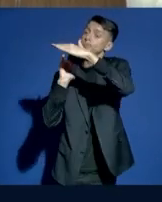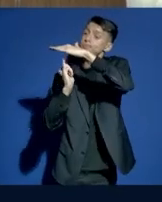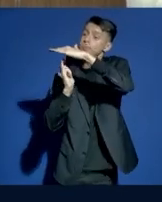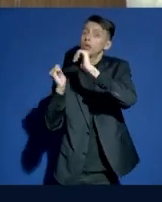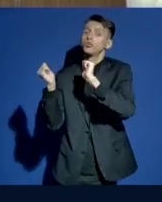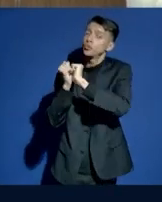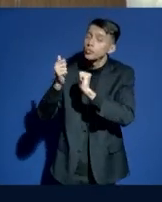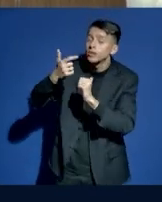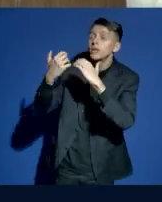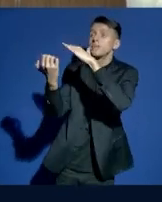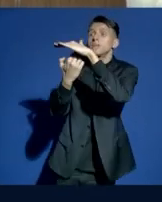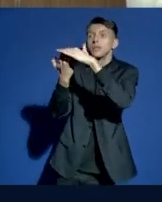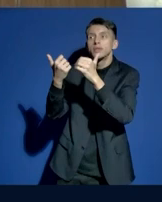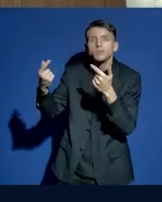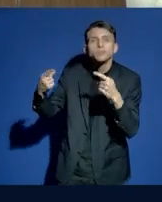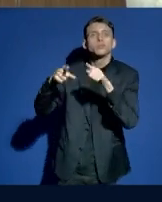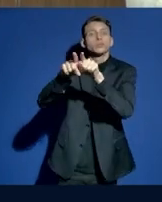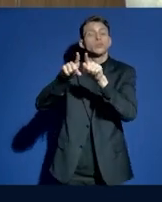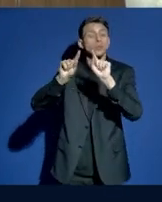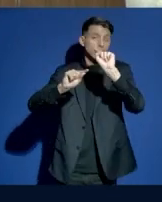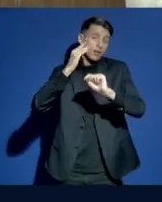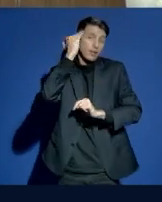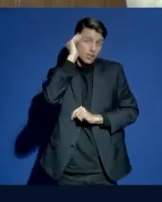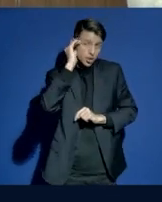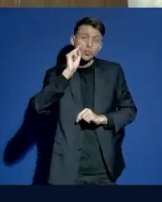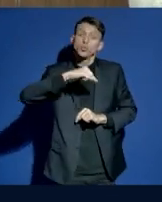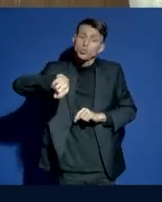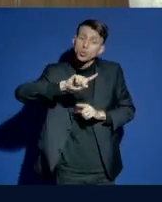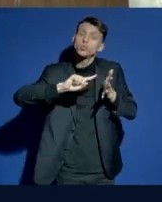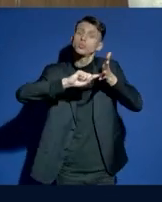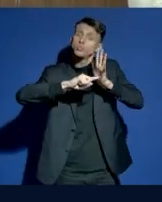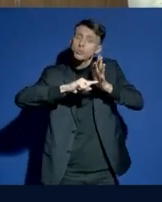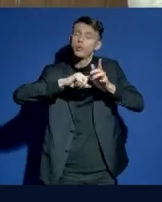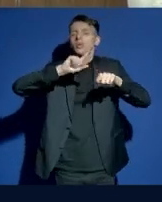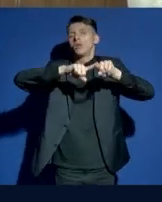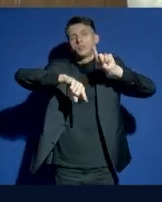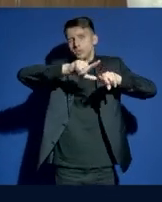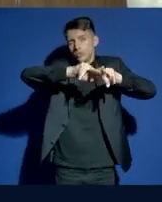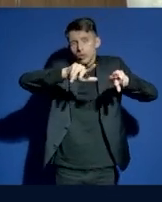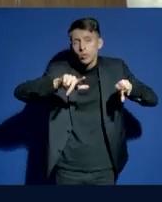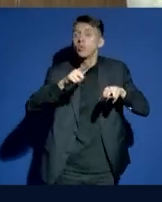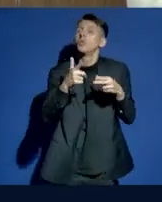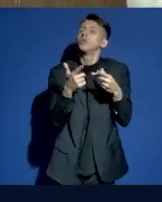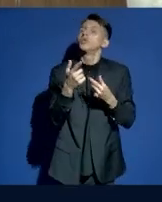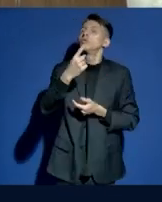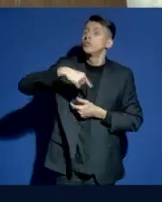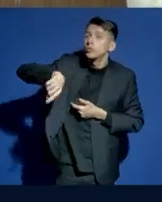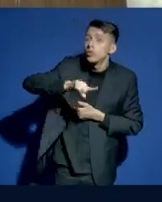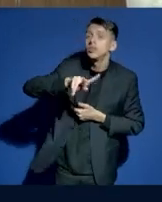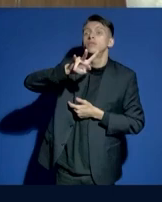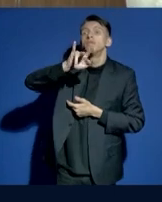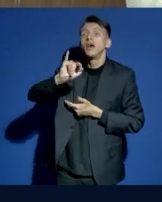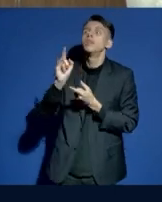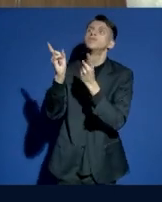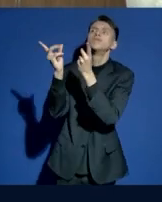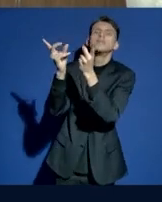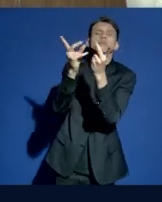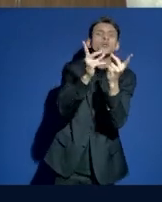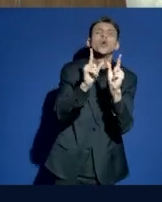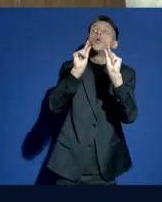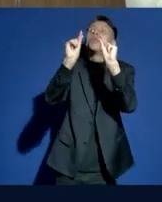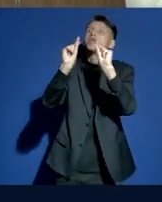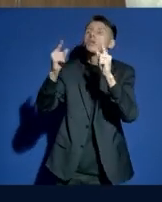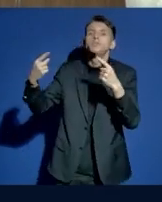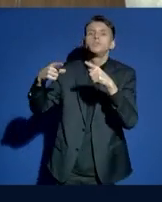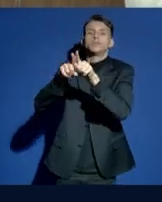nós entendemos que o nosso equipamento assim como foi dito pelo Jorge aqui do pivô já que ele está trafegando por ali o que mais ele pode trazer